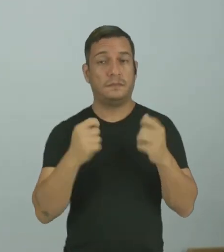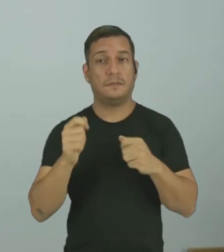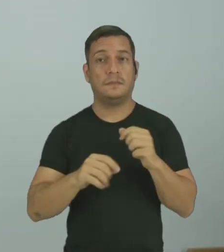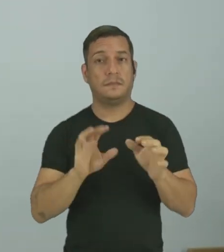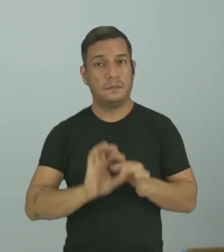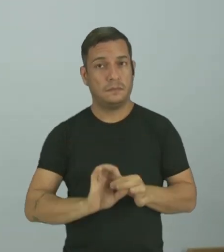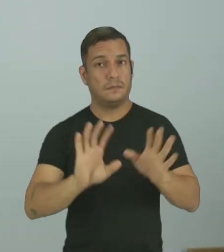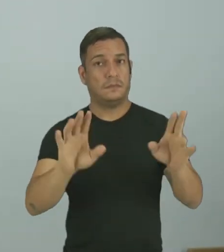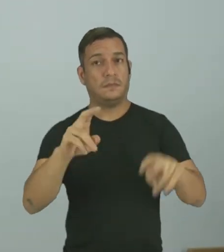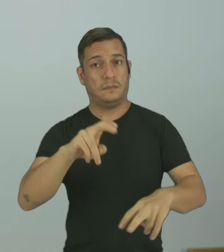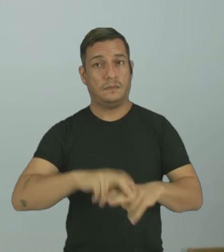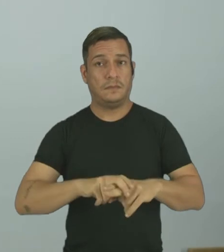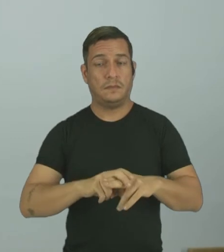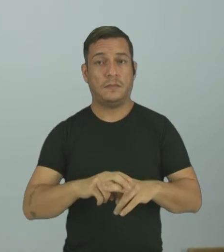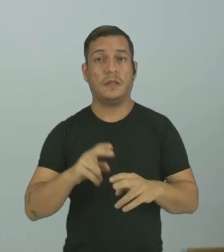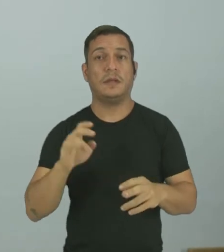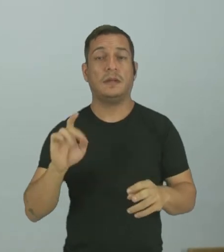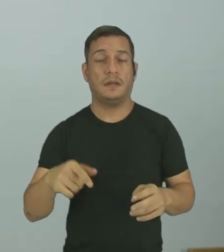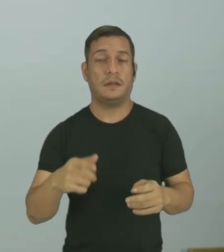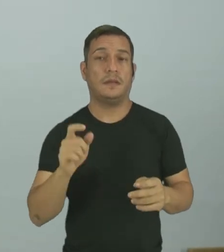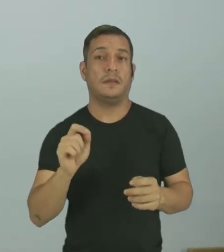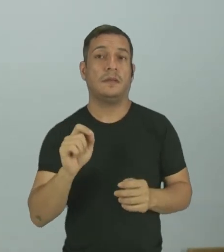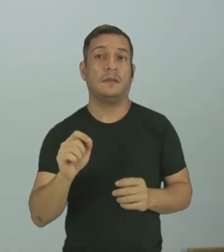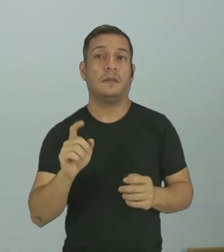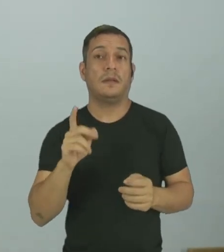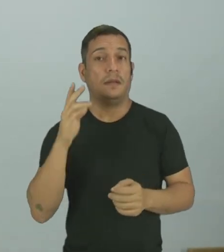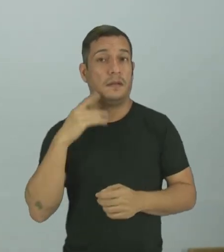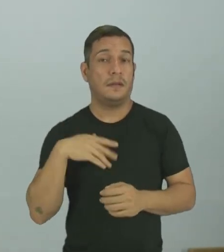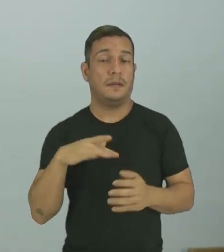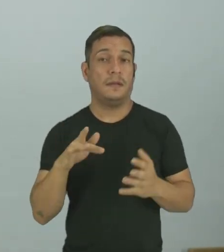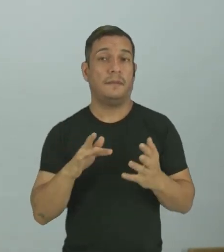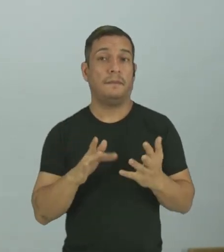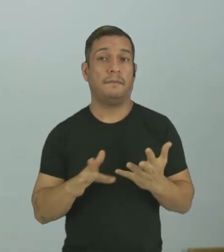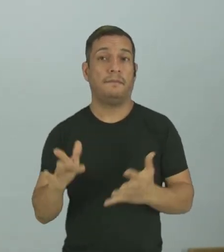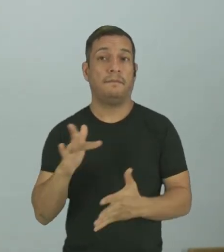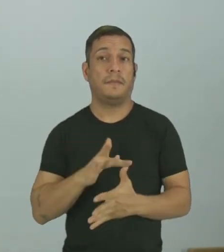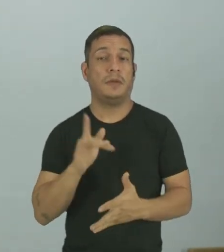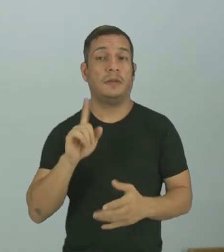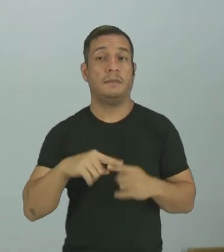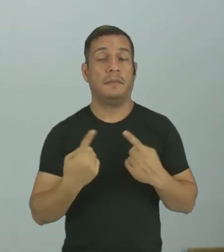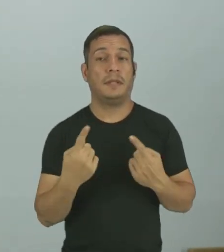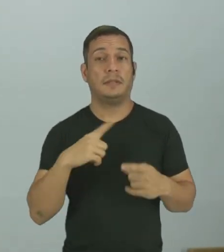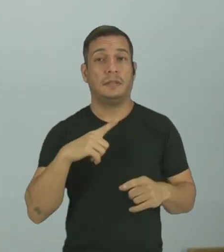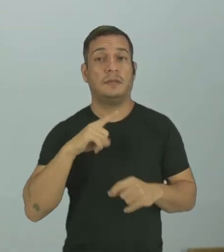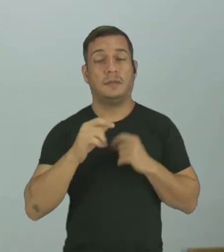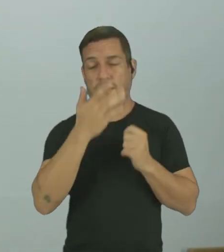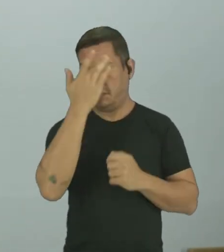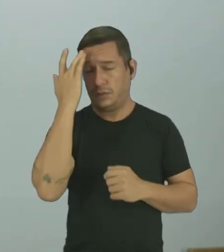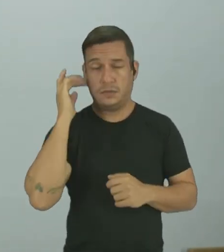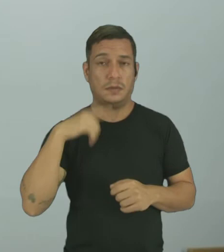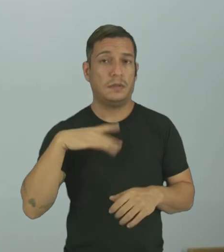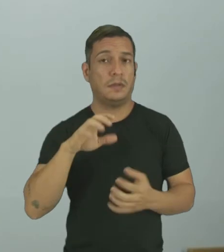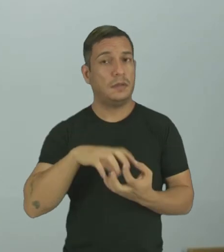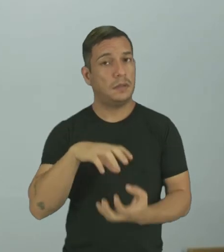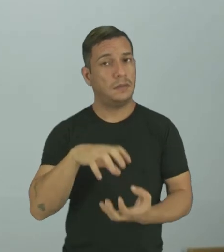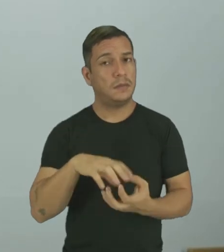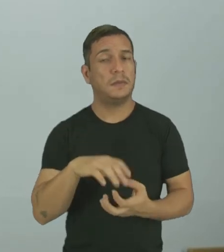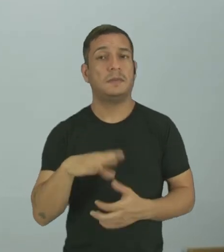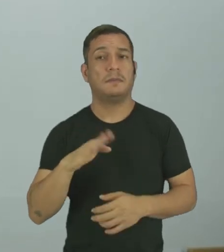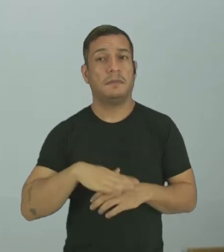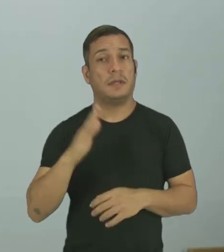mesmo que não seja um lugar, prioritário, mas se tem ali uma pessoa com mais idade que